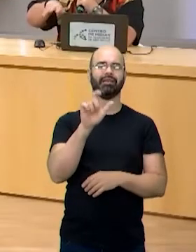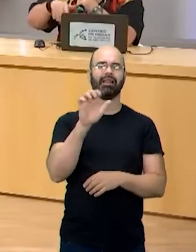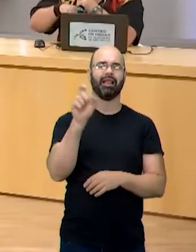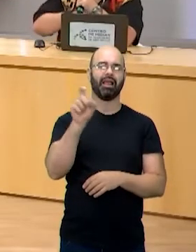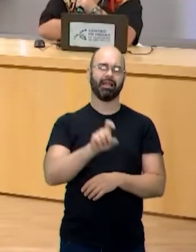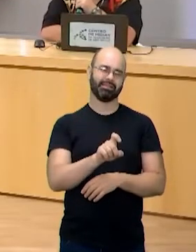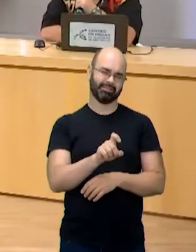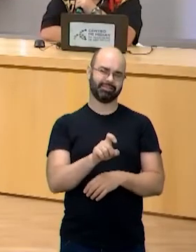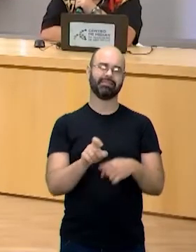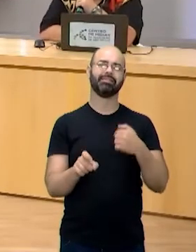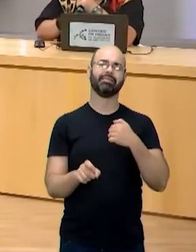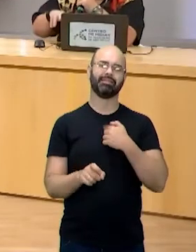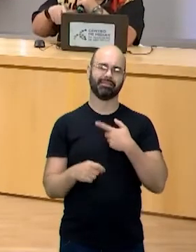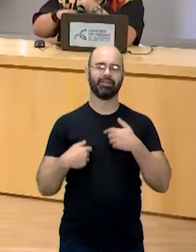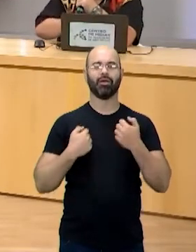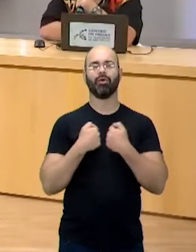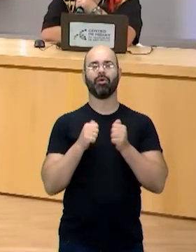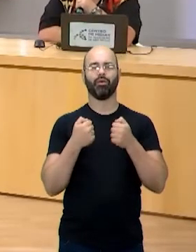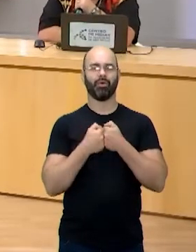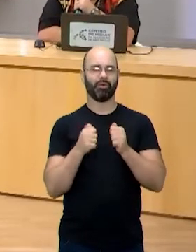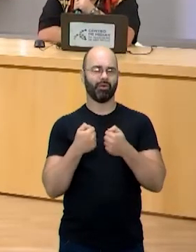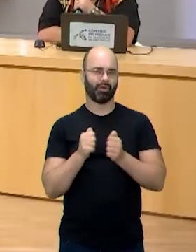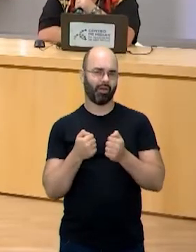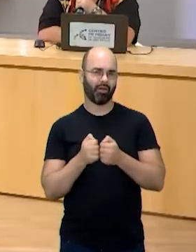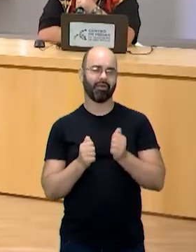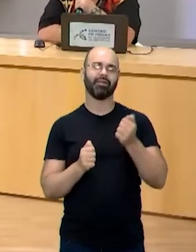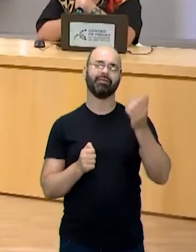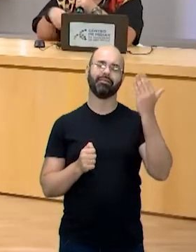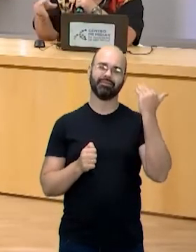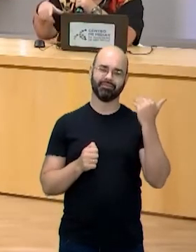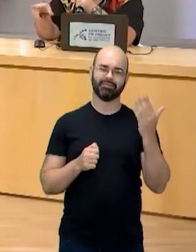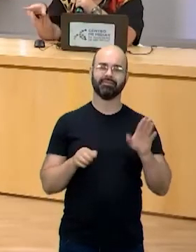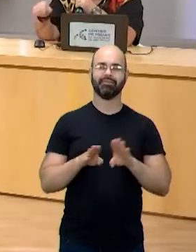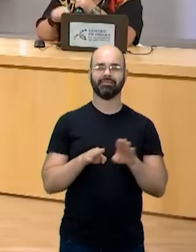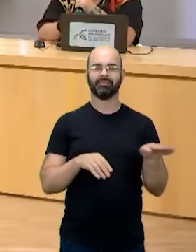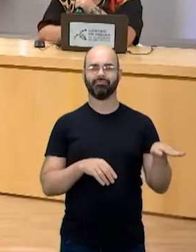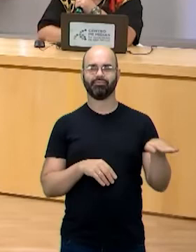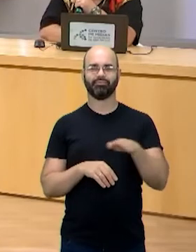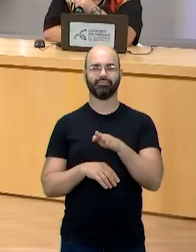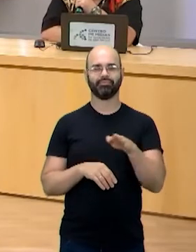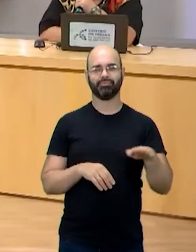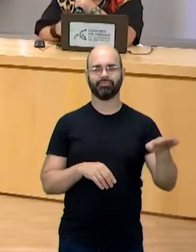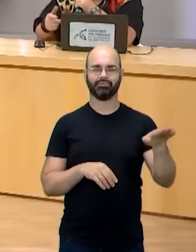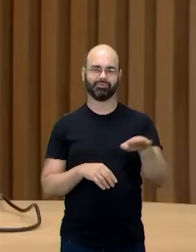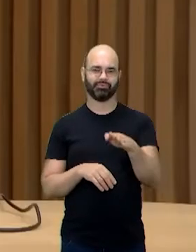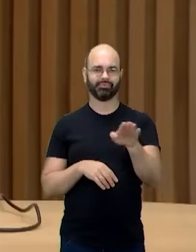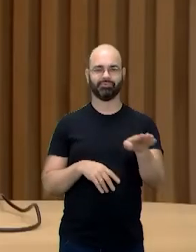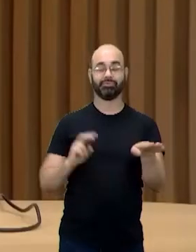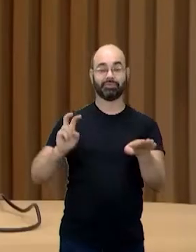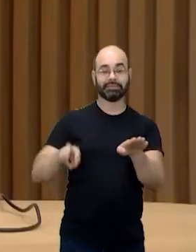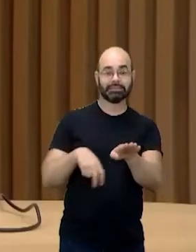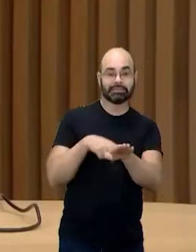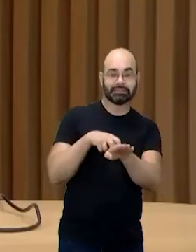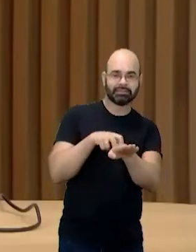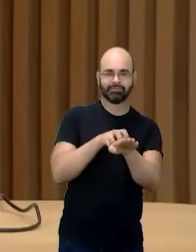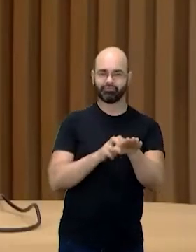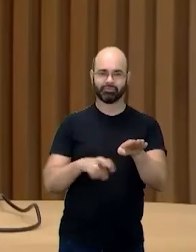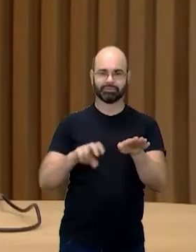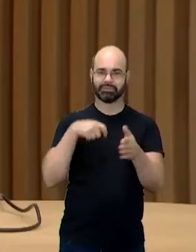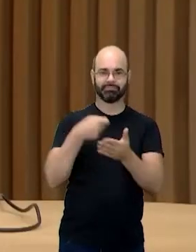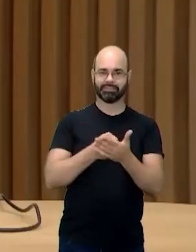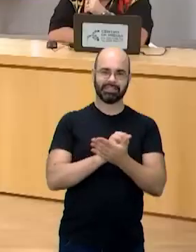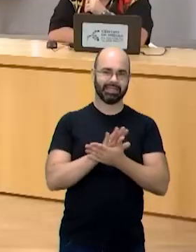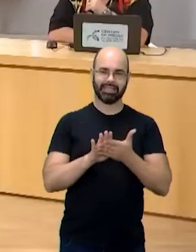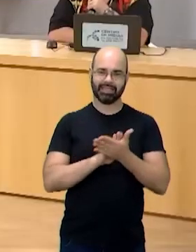umas chuva, quebradas na tarifa, né? Passava, descia por trás do ônibus só para não pagar, para ter o dinheiro não, isso do não lanche.